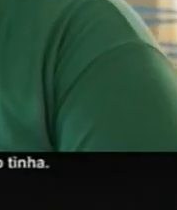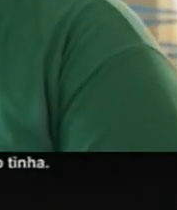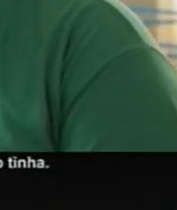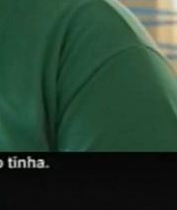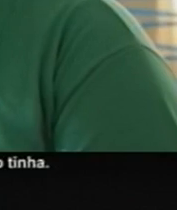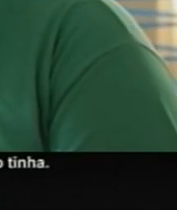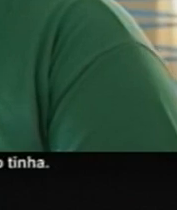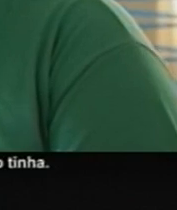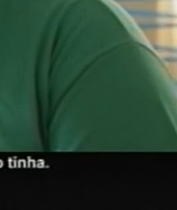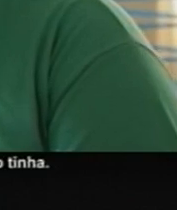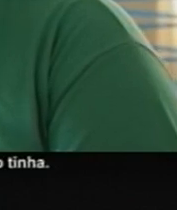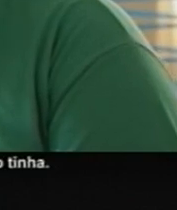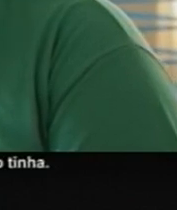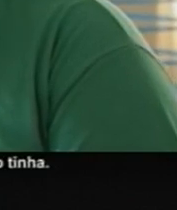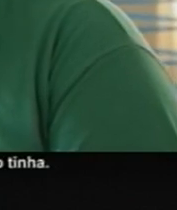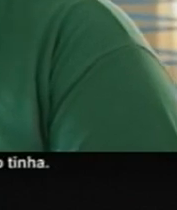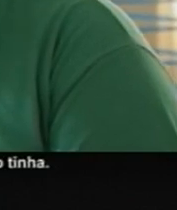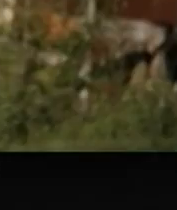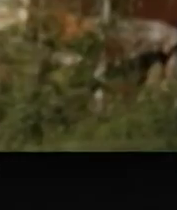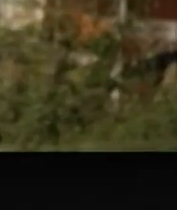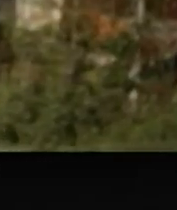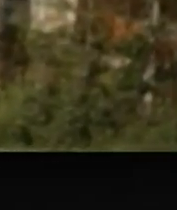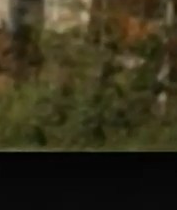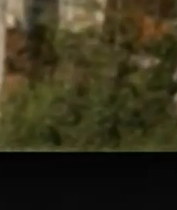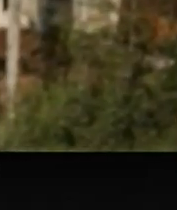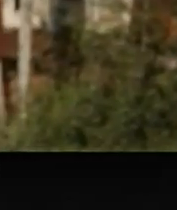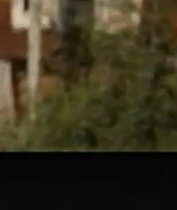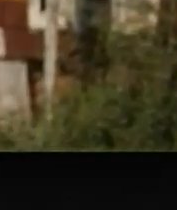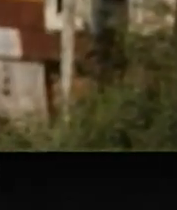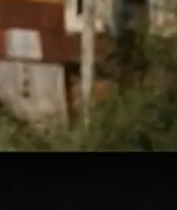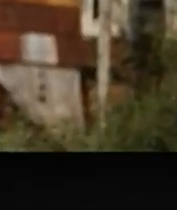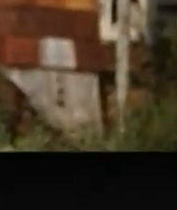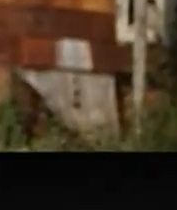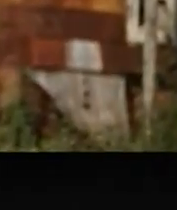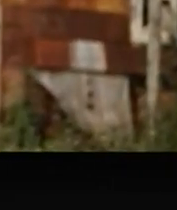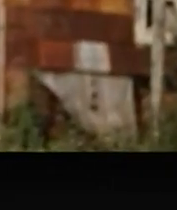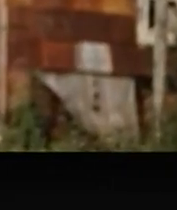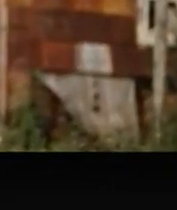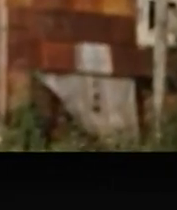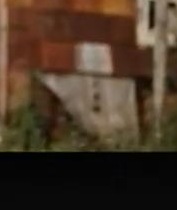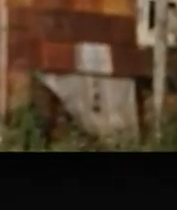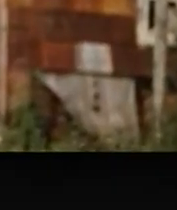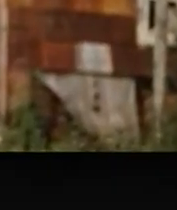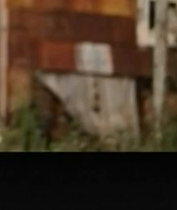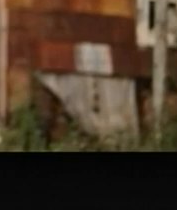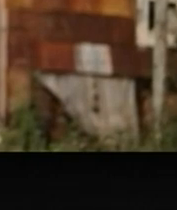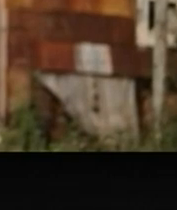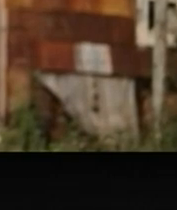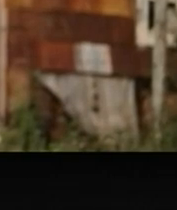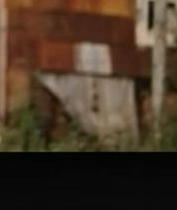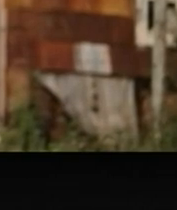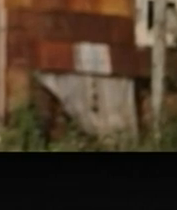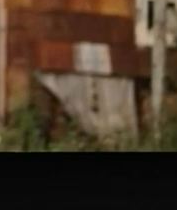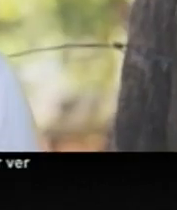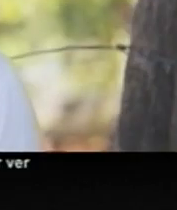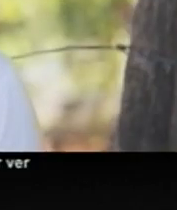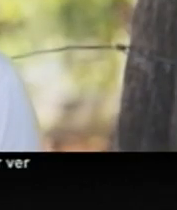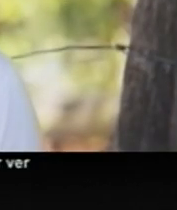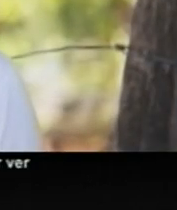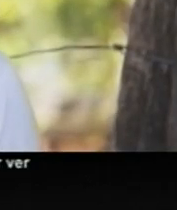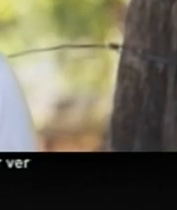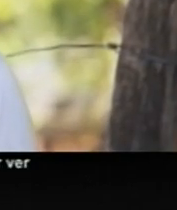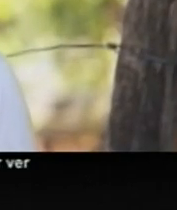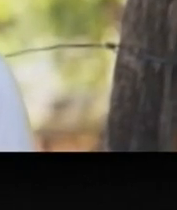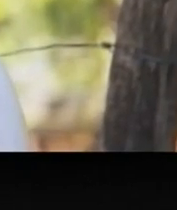vezes olhavam, os outros comendo, não tinham. É triste de passar trabalho. É triste. E a